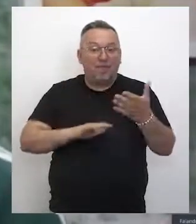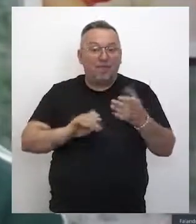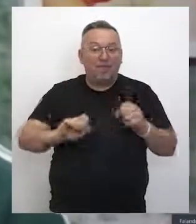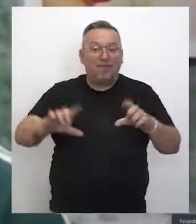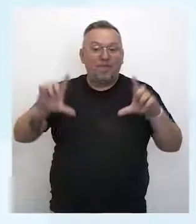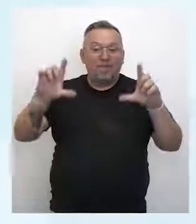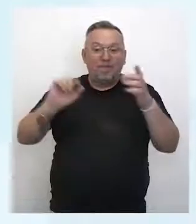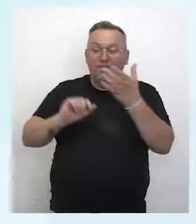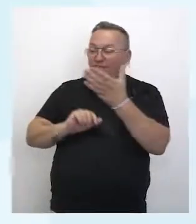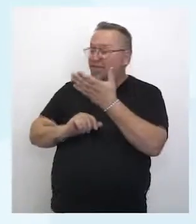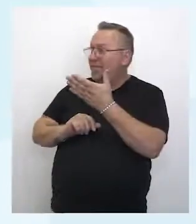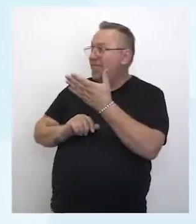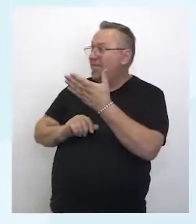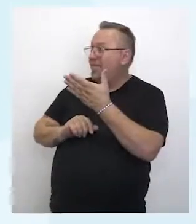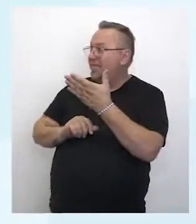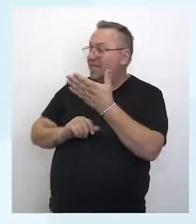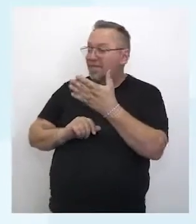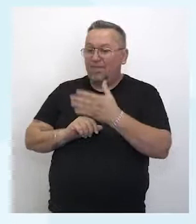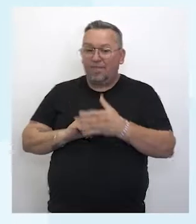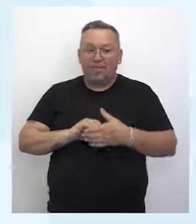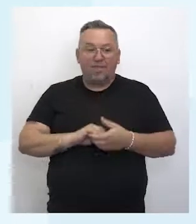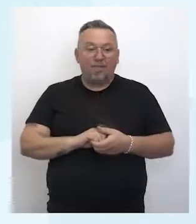na tela.